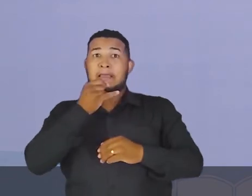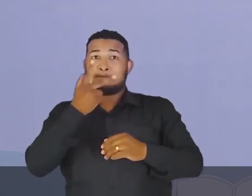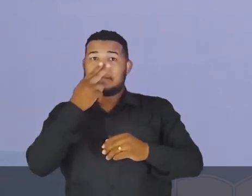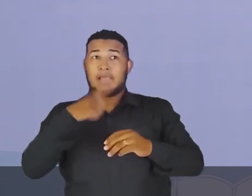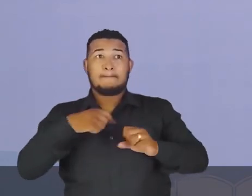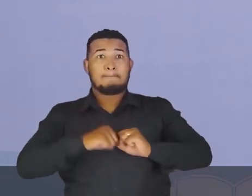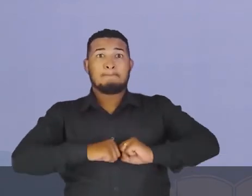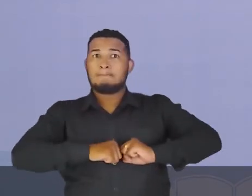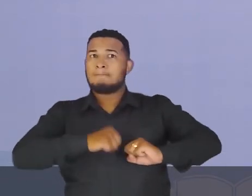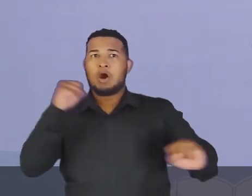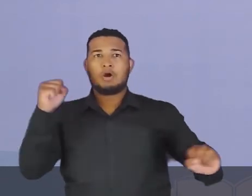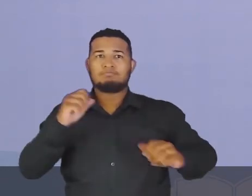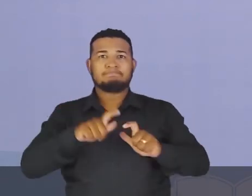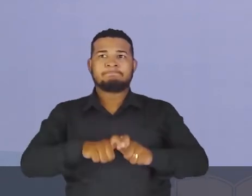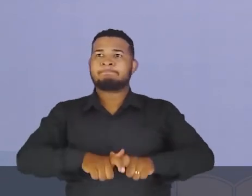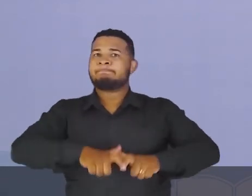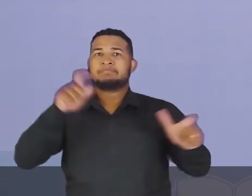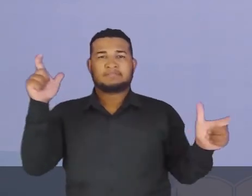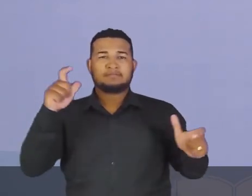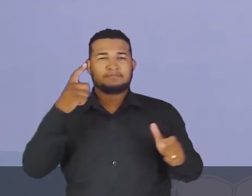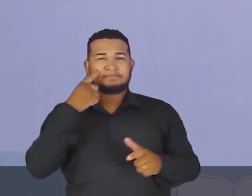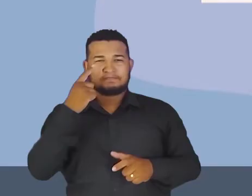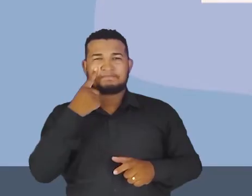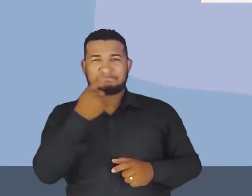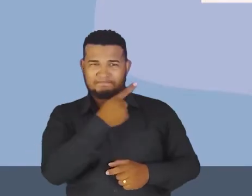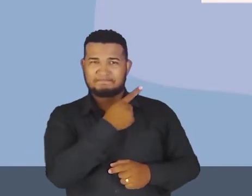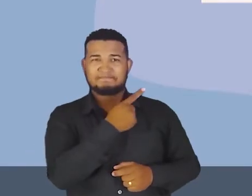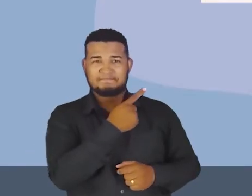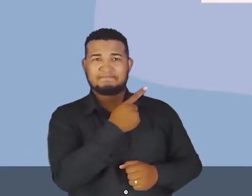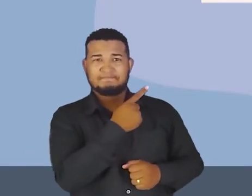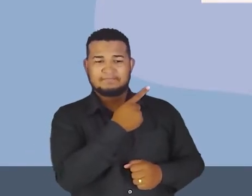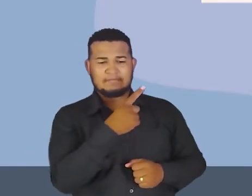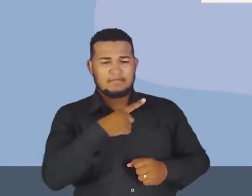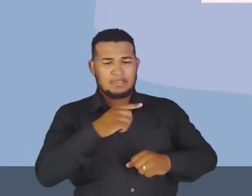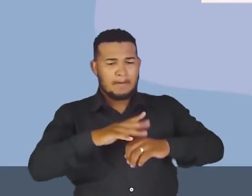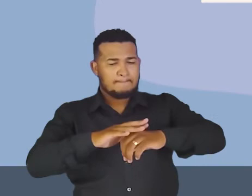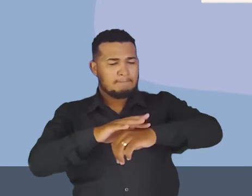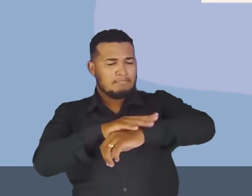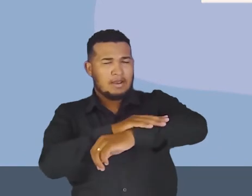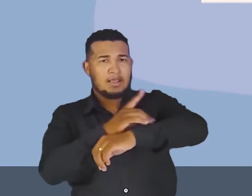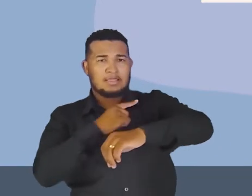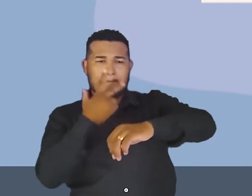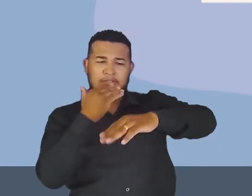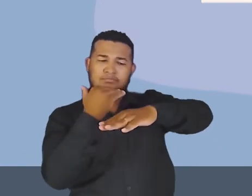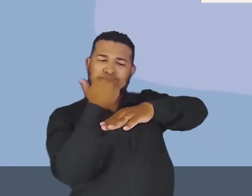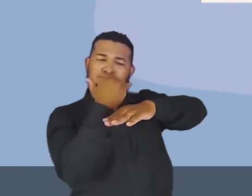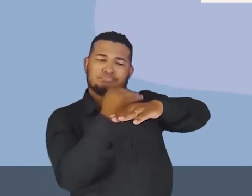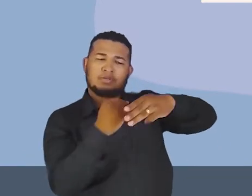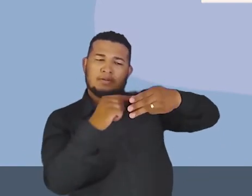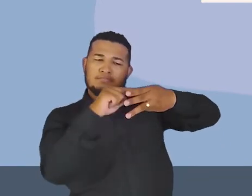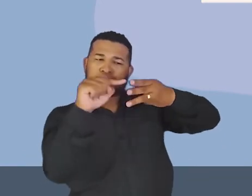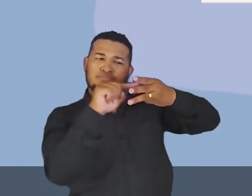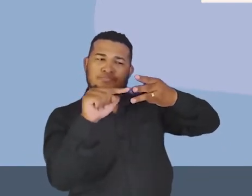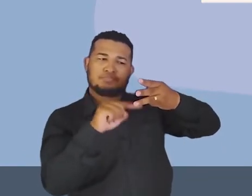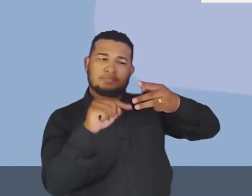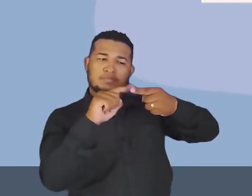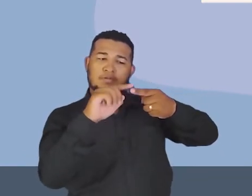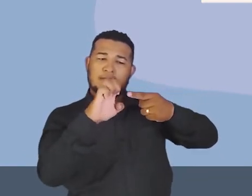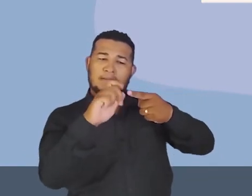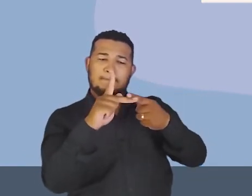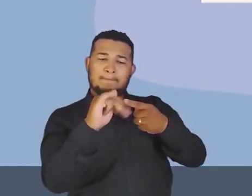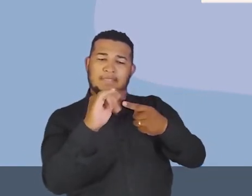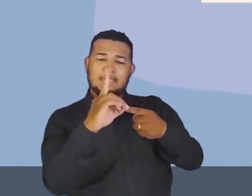certo? E esse maior órgão, a pele, observe na imagem aqui, que você tem na pele uma divisão entre três partes, né?